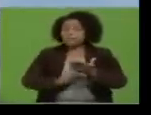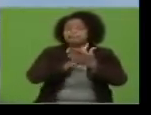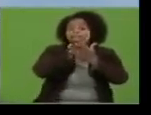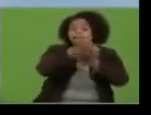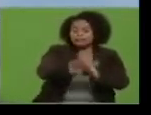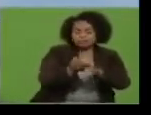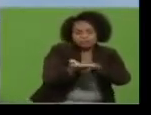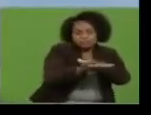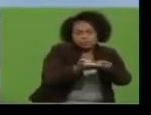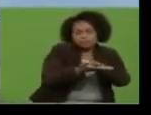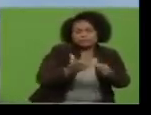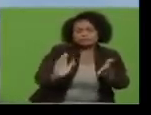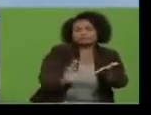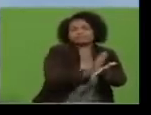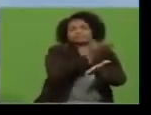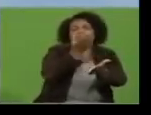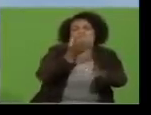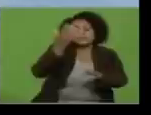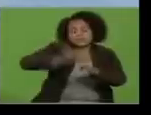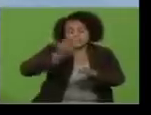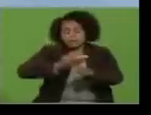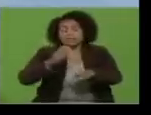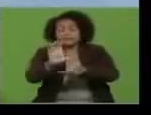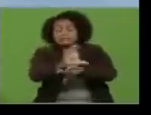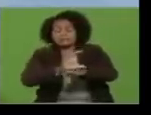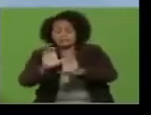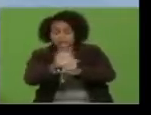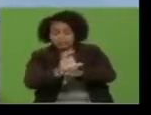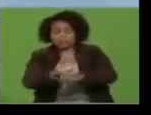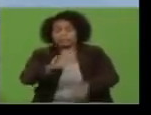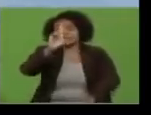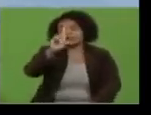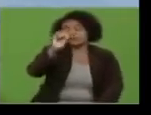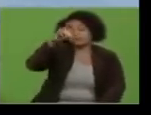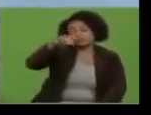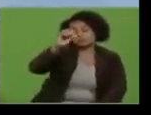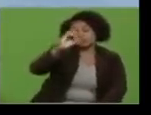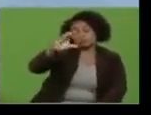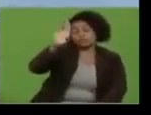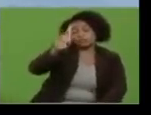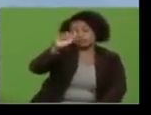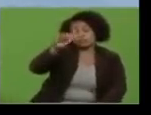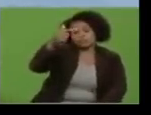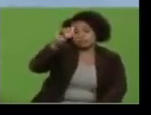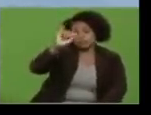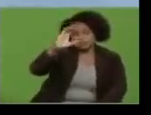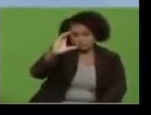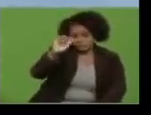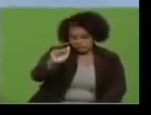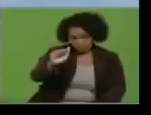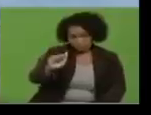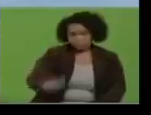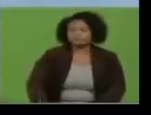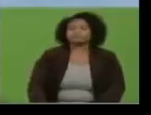ao exercício pleno da nossa cidadania democrática. Foi por estas razões da defesa da